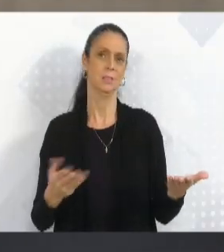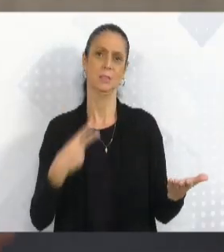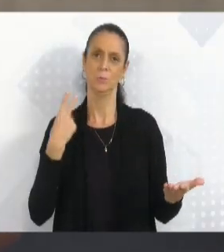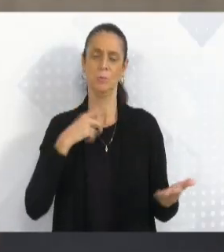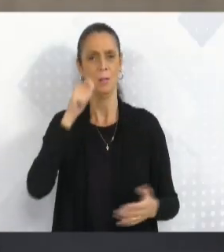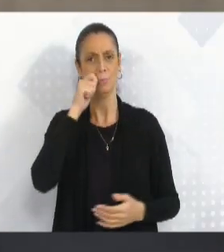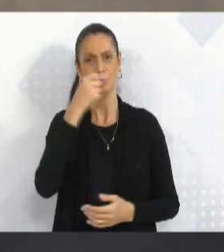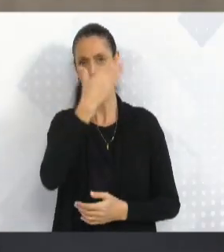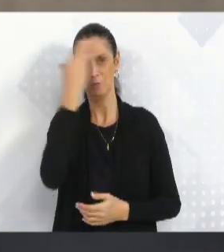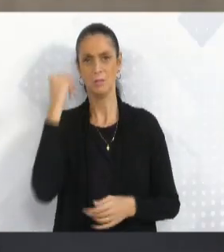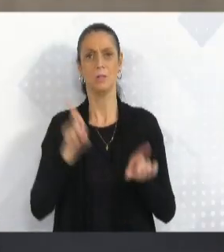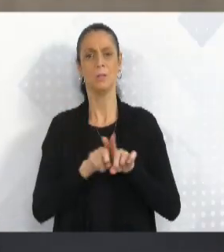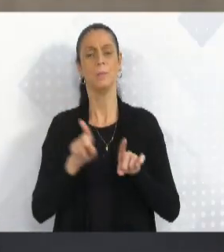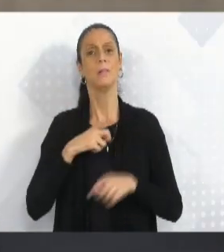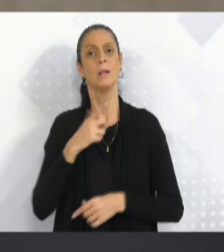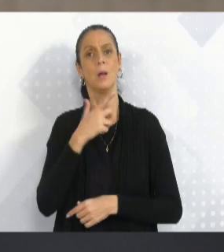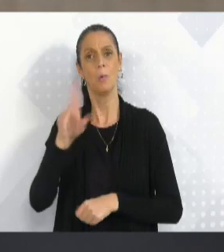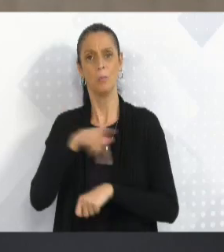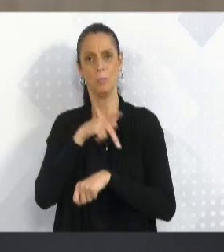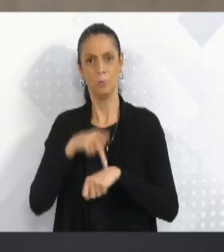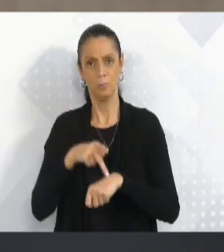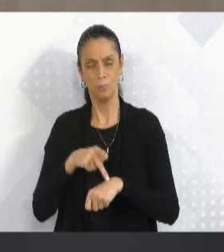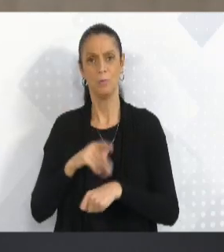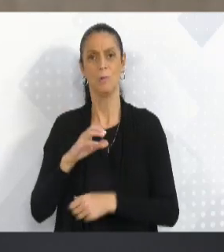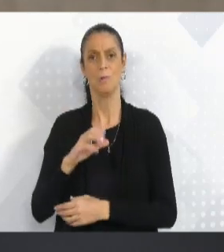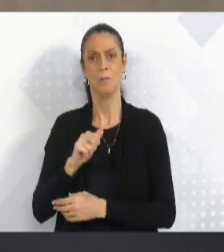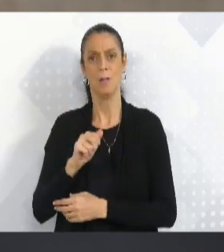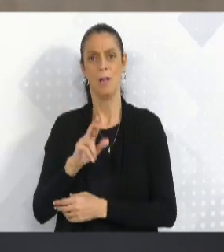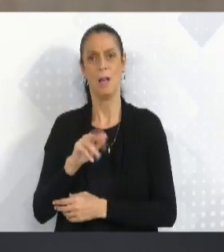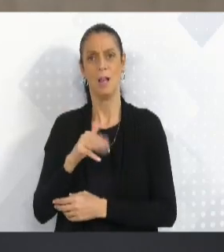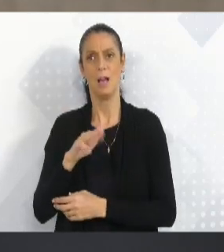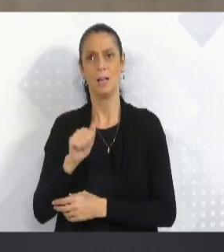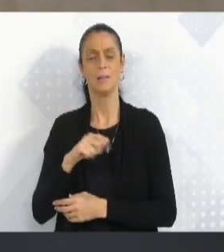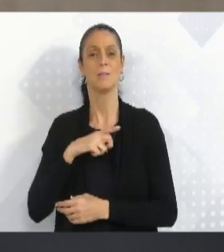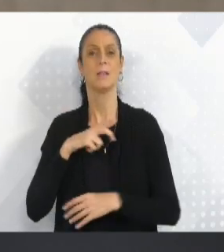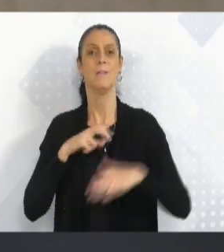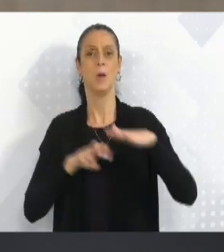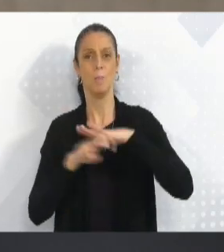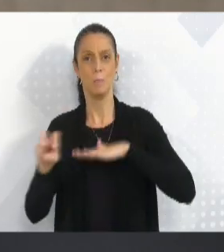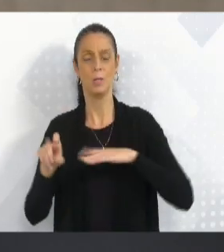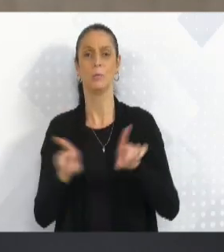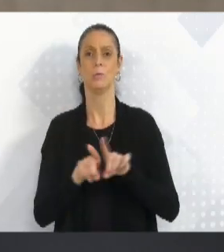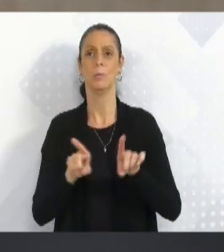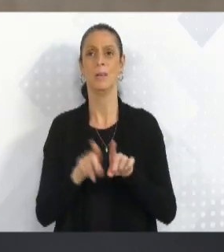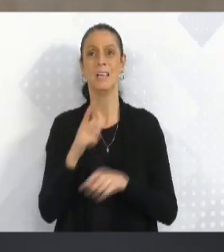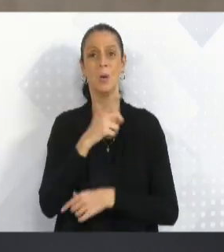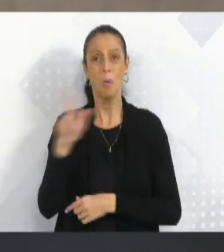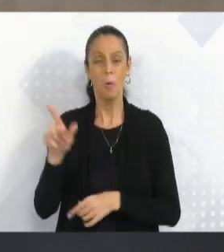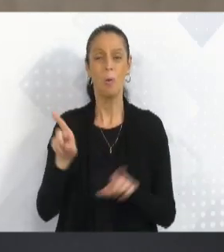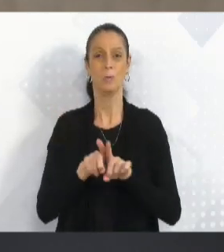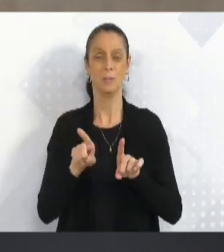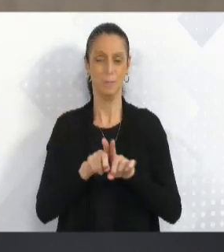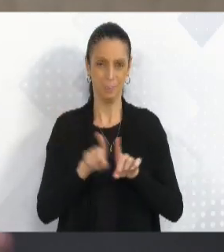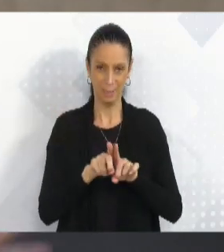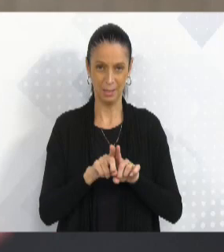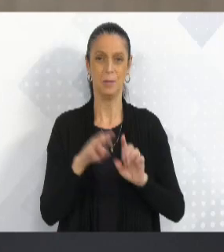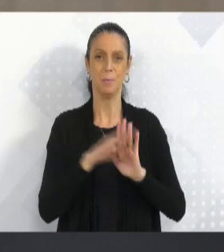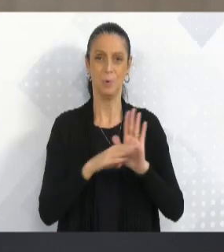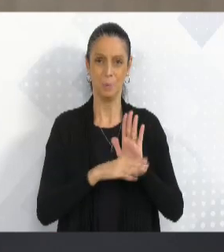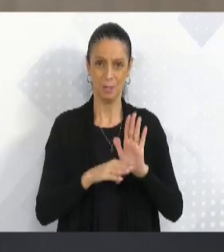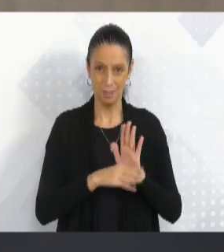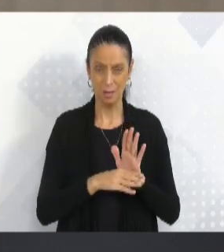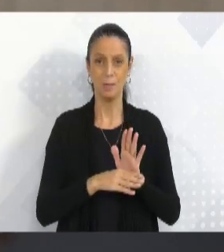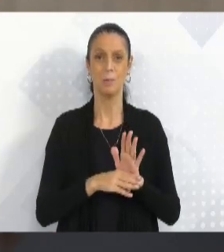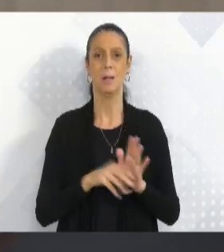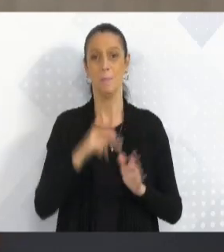o metrô de Caracas também tem generosidade do Brasil a Na verdade o programa tráfico humano que foi